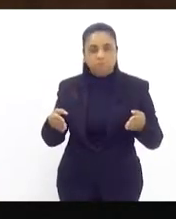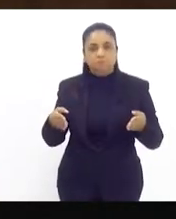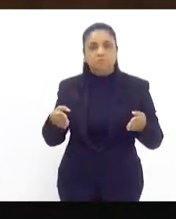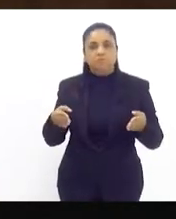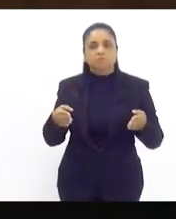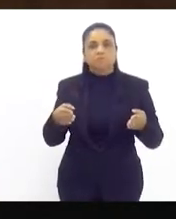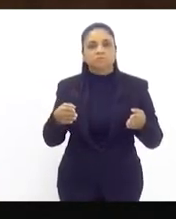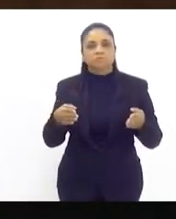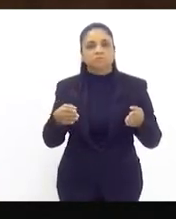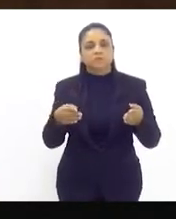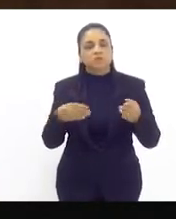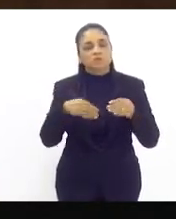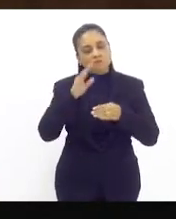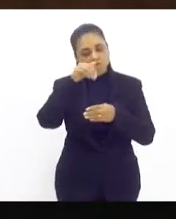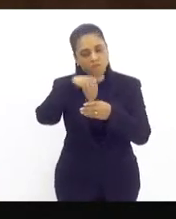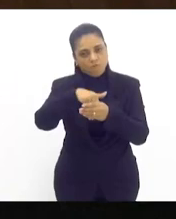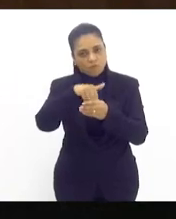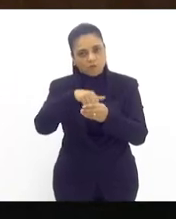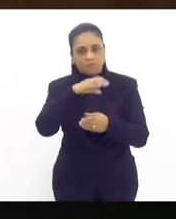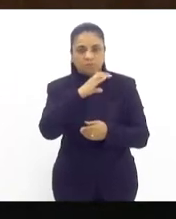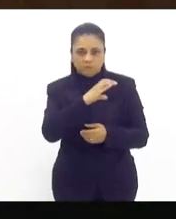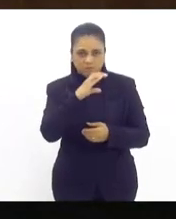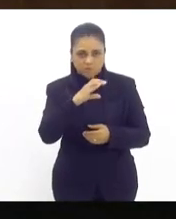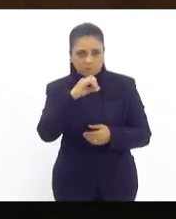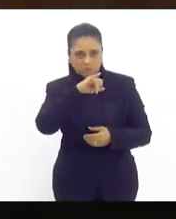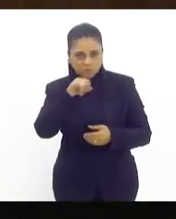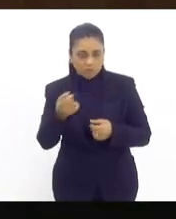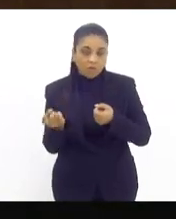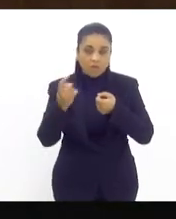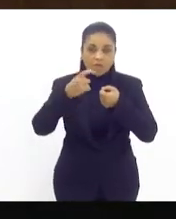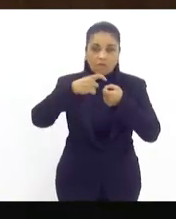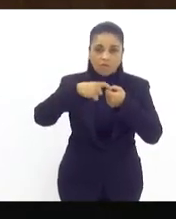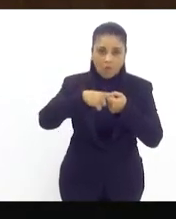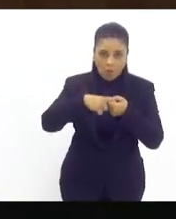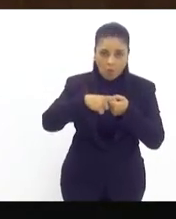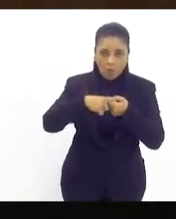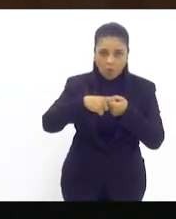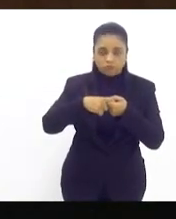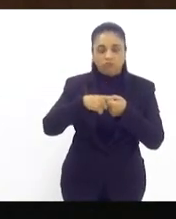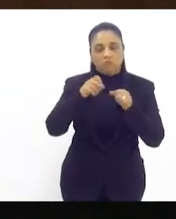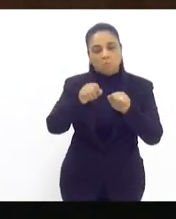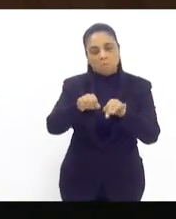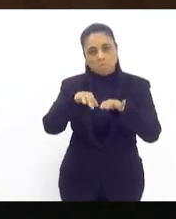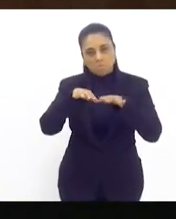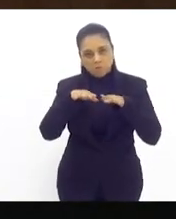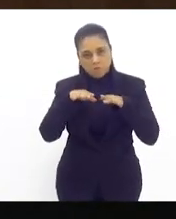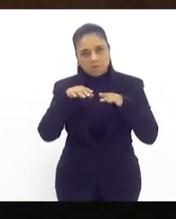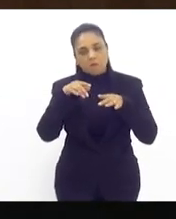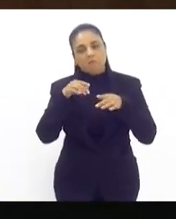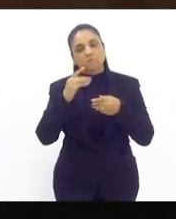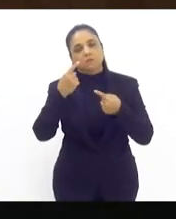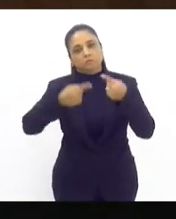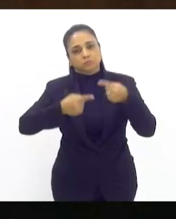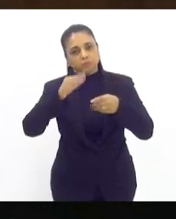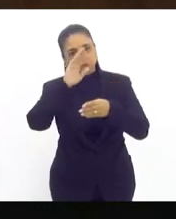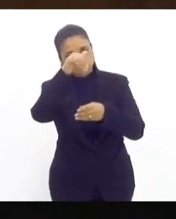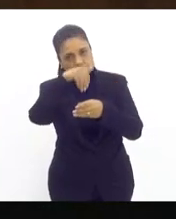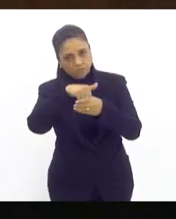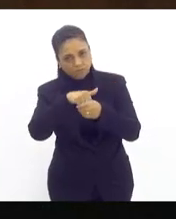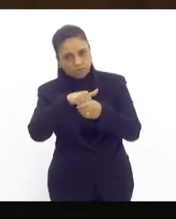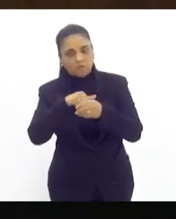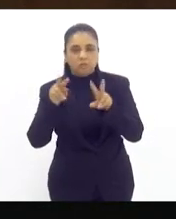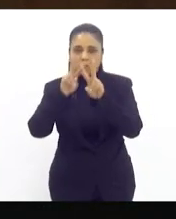recebido votado na ccj que retorne ao plenário para que a gente possa votar uma matéria tão relevante